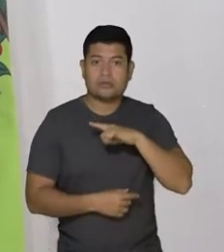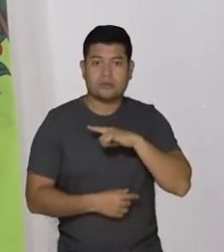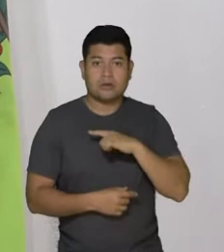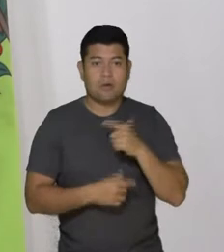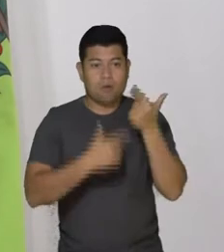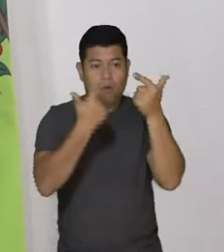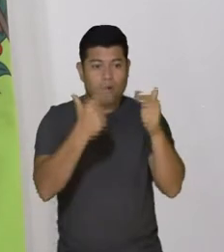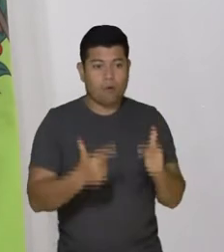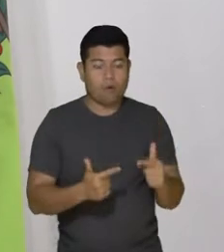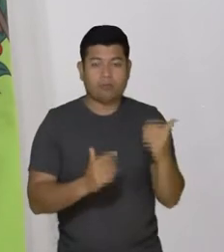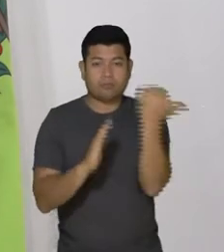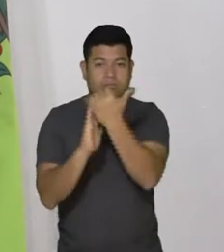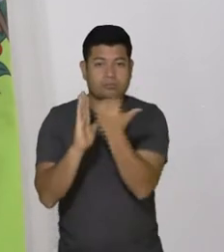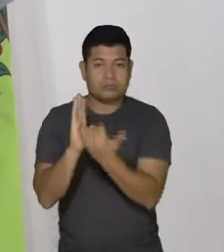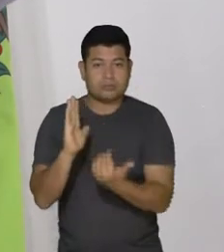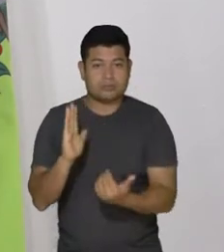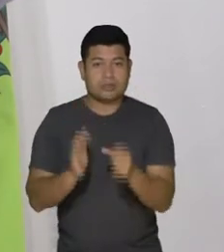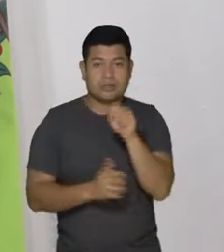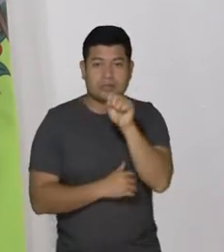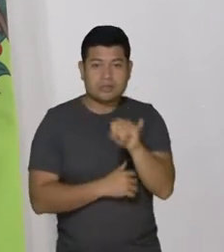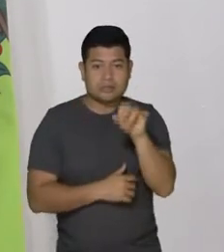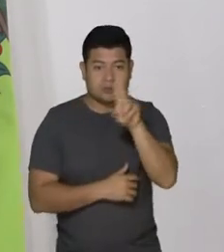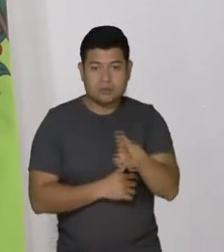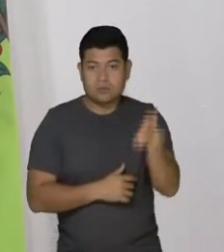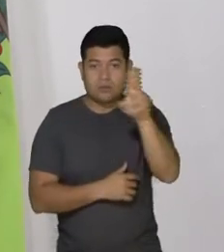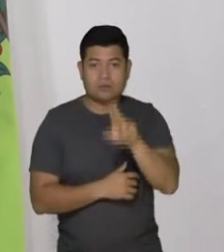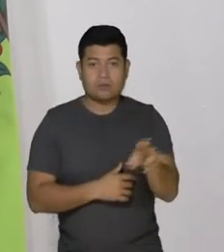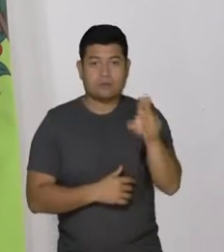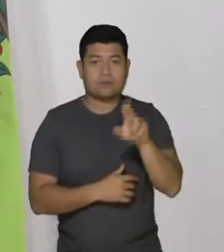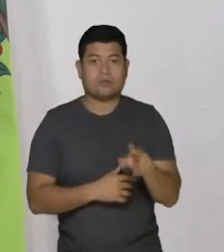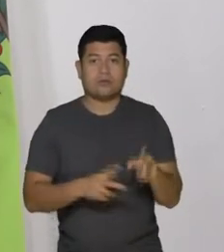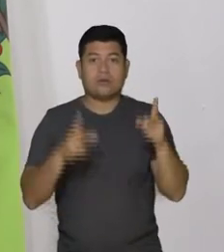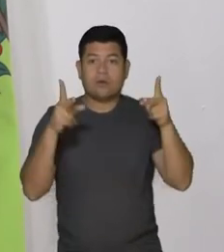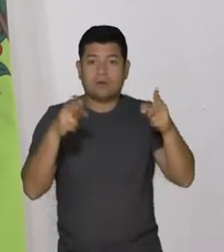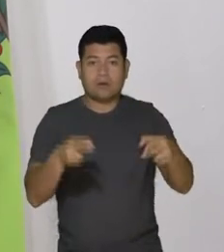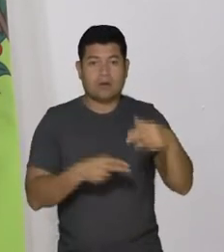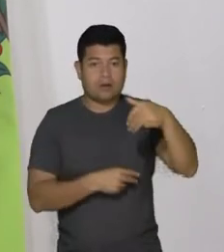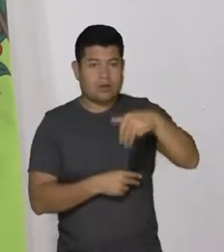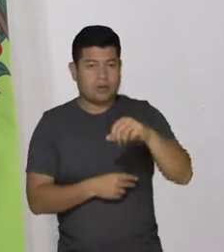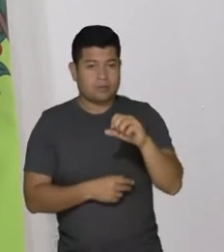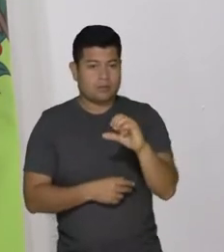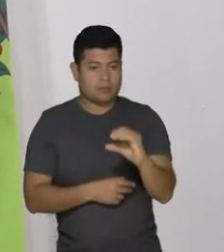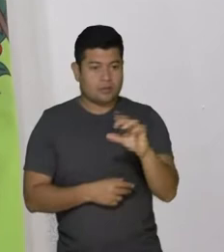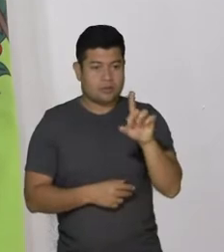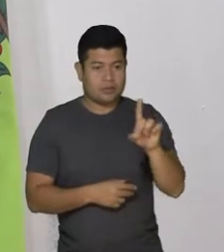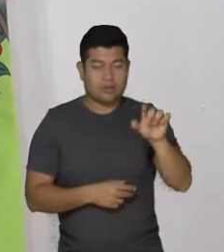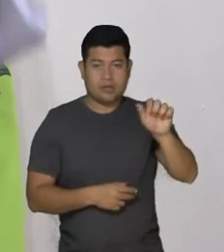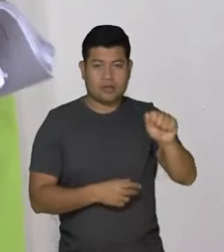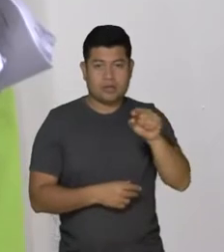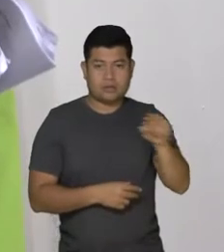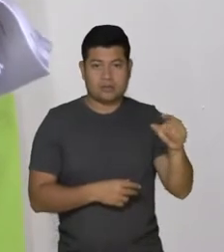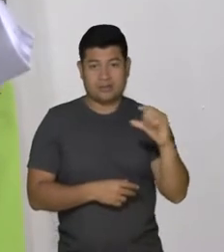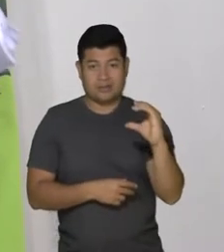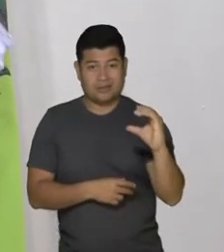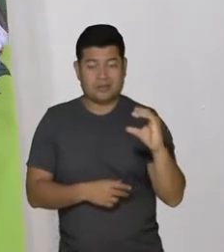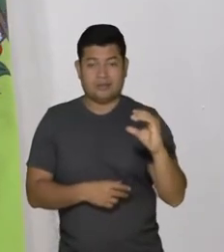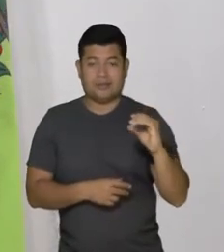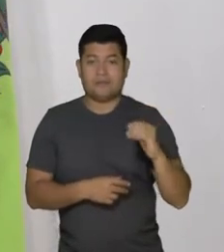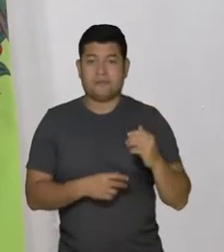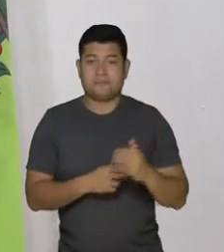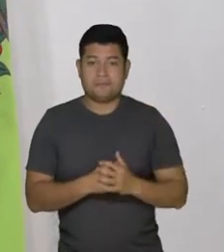outros programas que se utilizam do mesmo tal do mcda dígito C inclusive